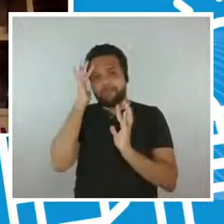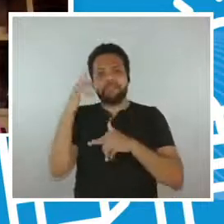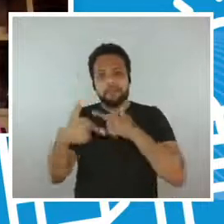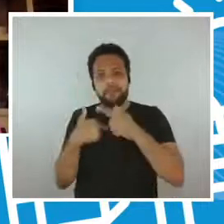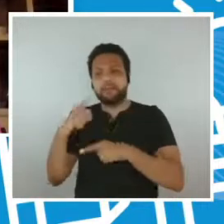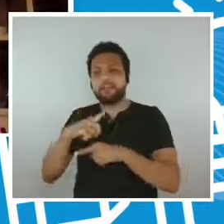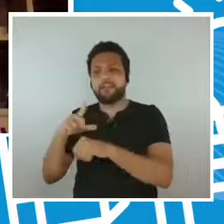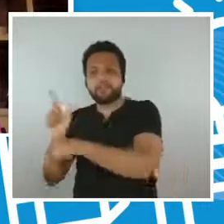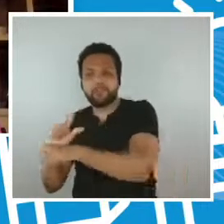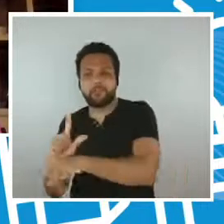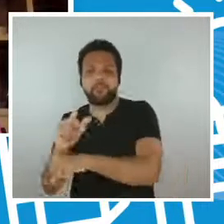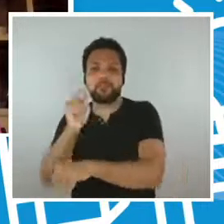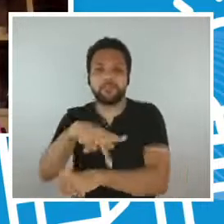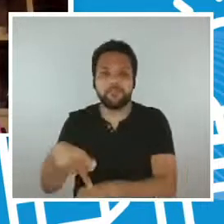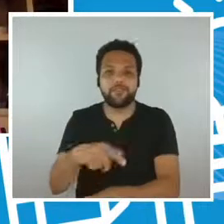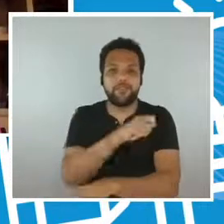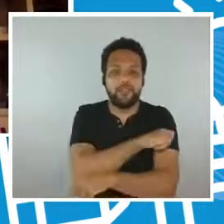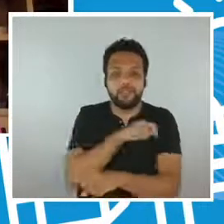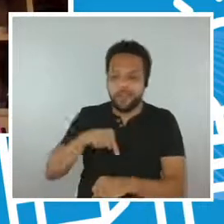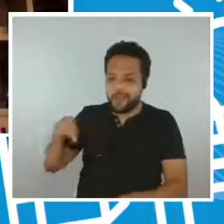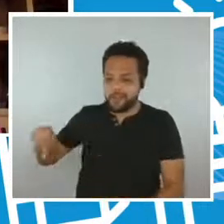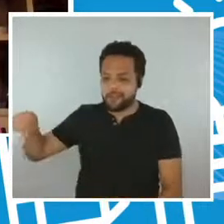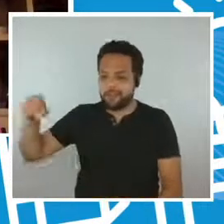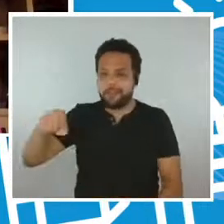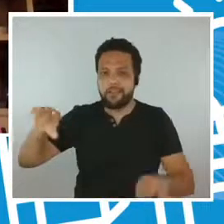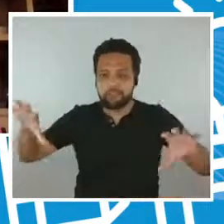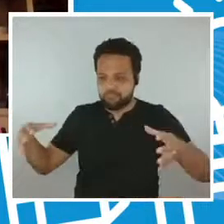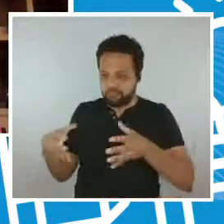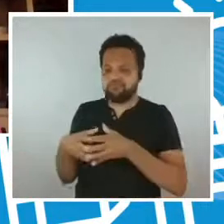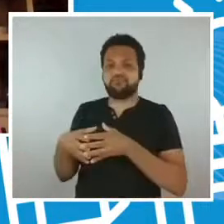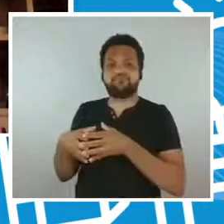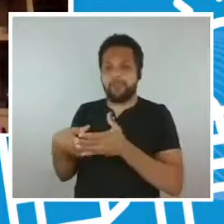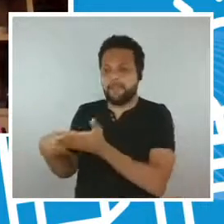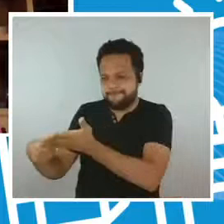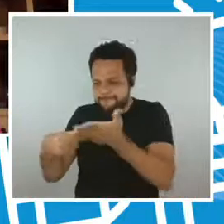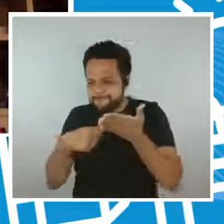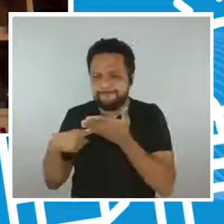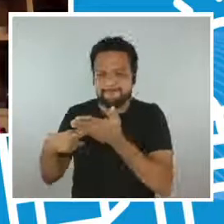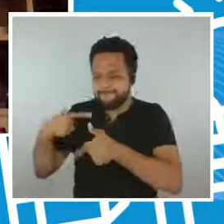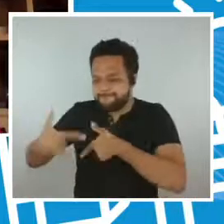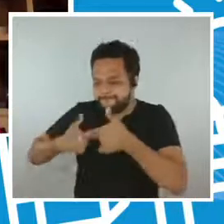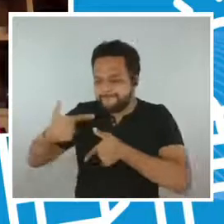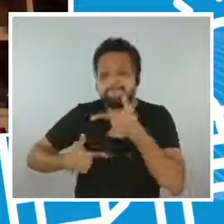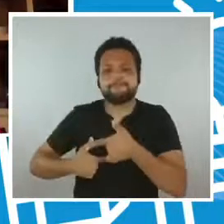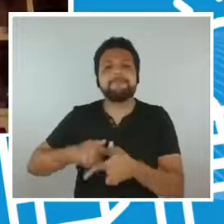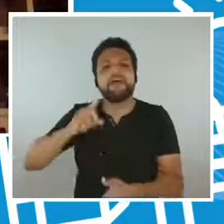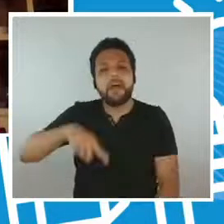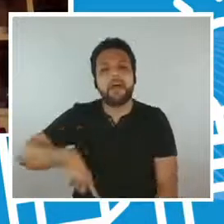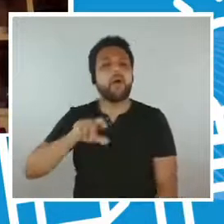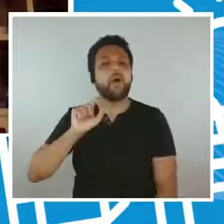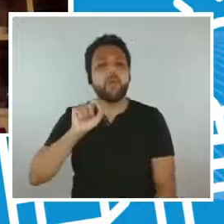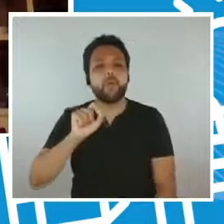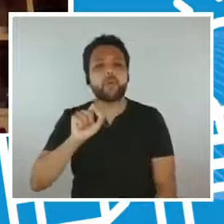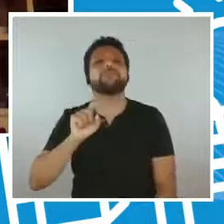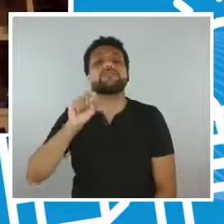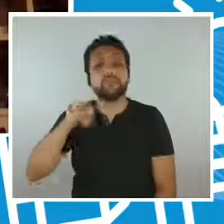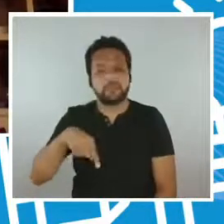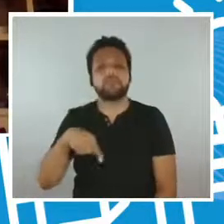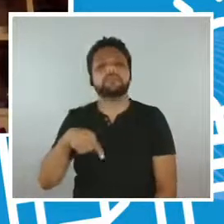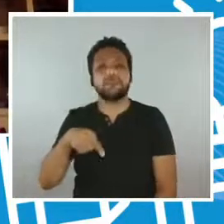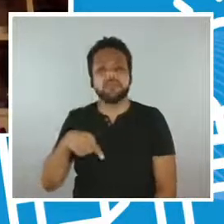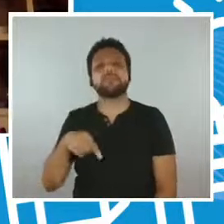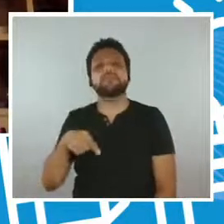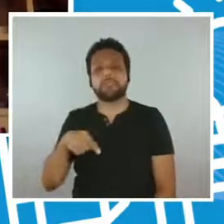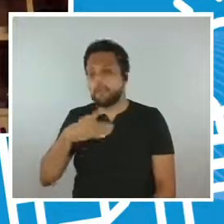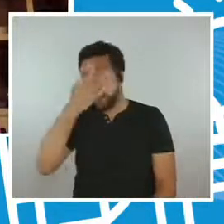nos ouvindo, acho que o professor Lira está falando de uma combinação aí que implica os atores da